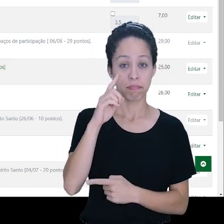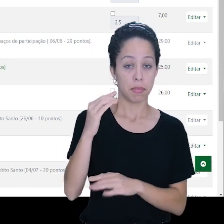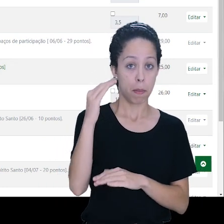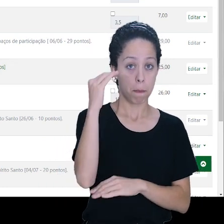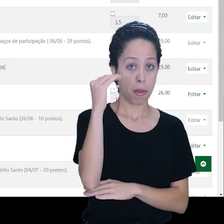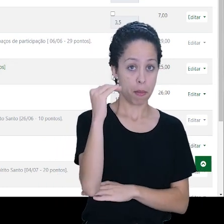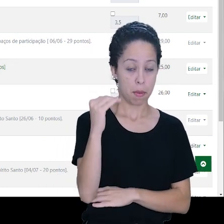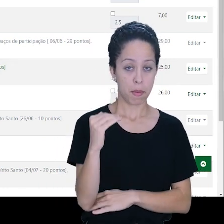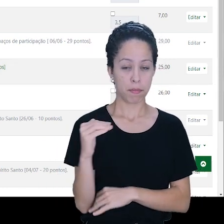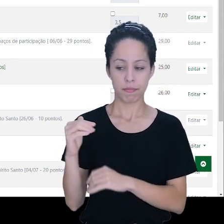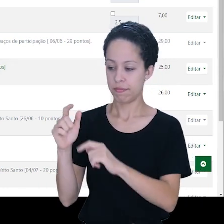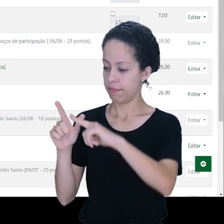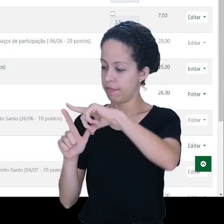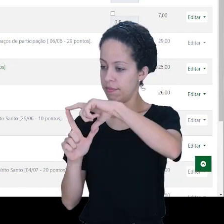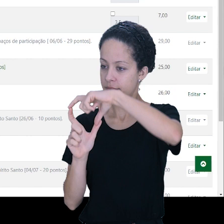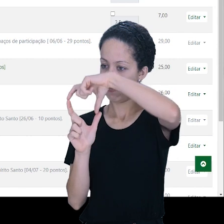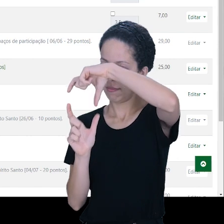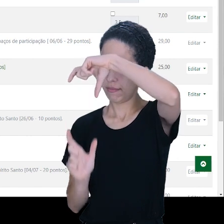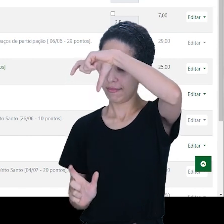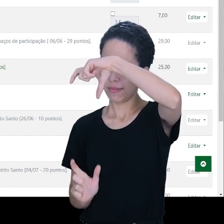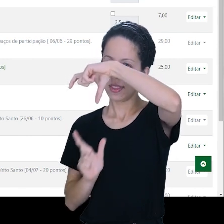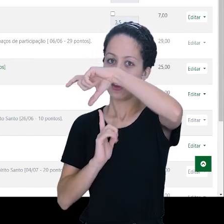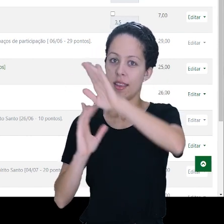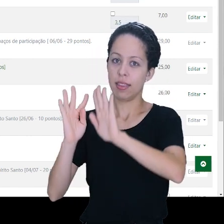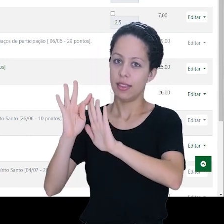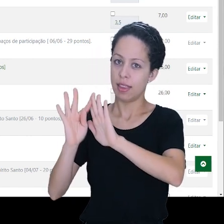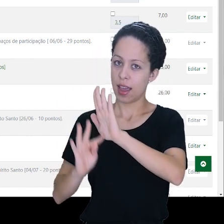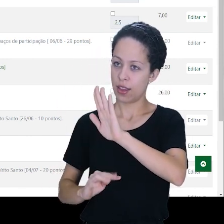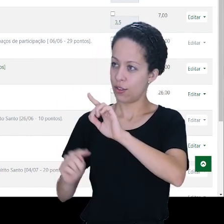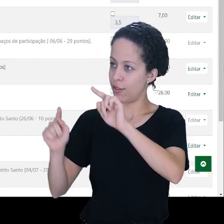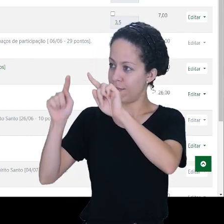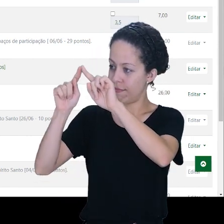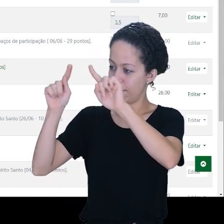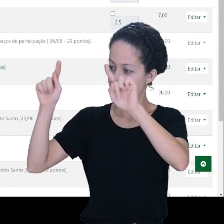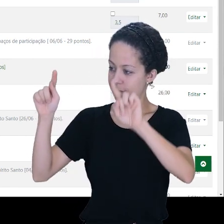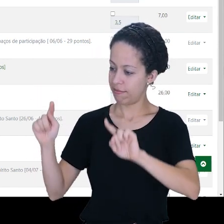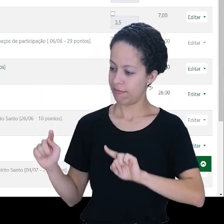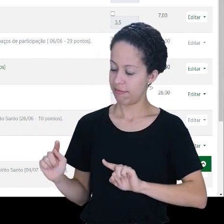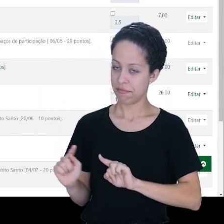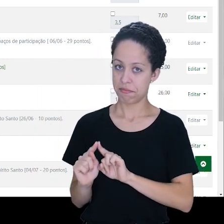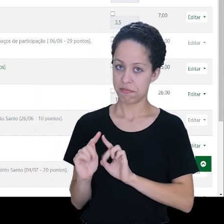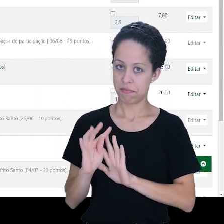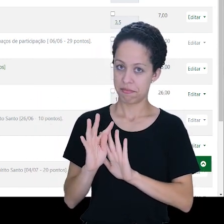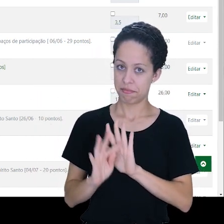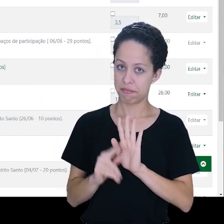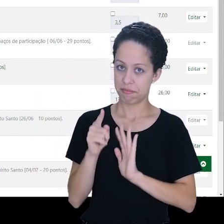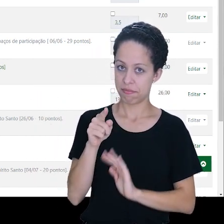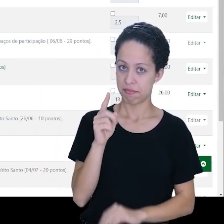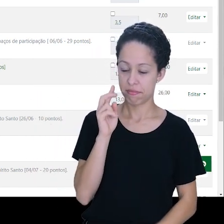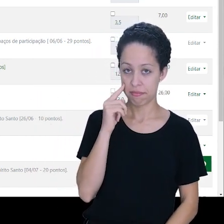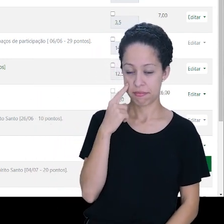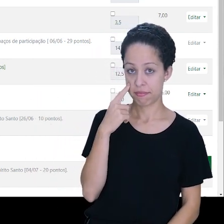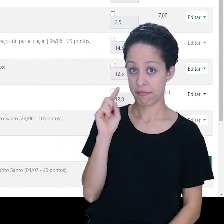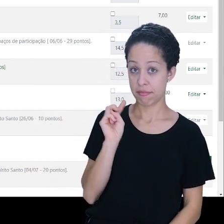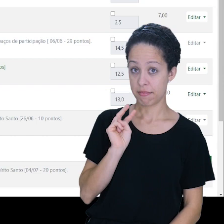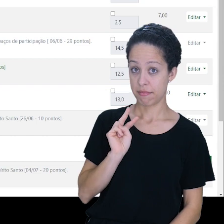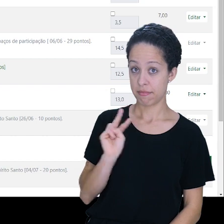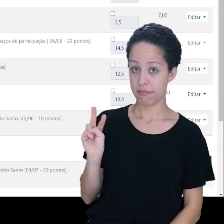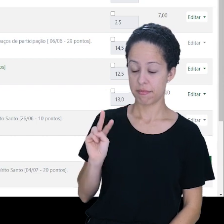bloco de notas eu quero fazer primeiro com que você entenda a lógica do que nós vamos fazer Tá certo